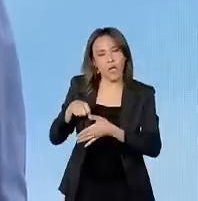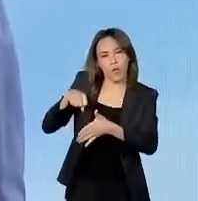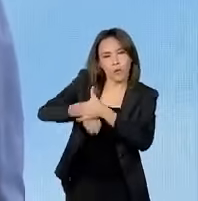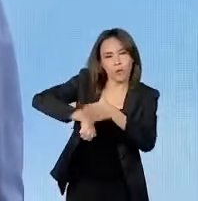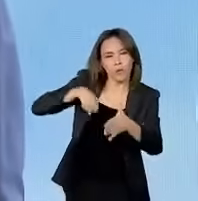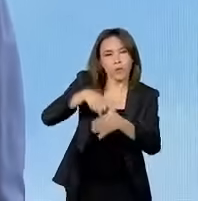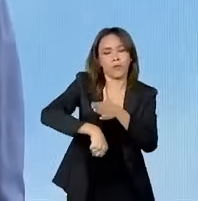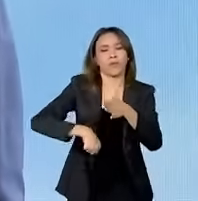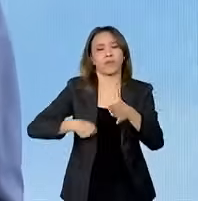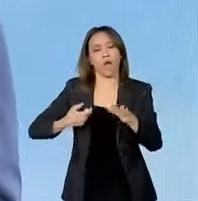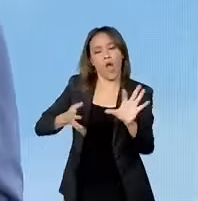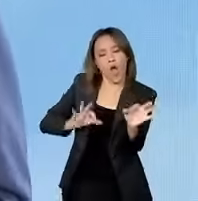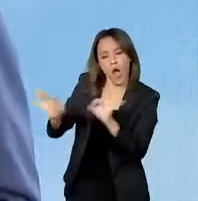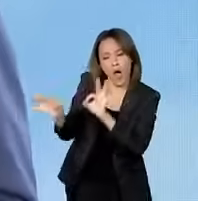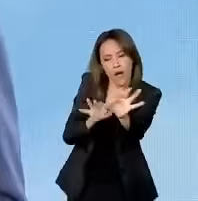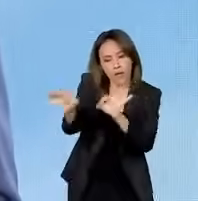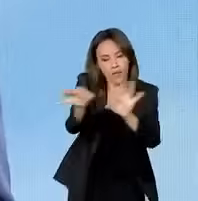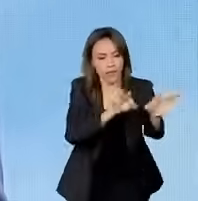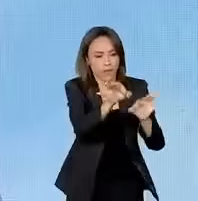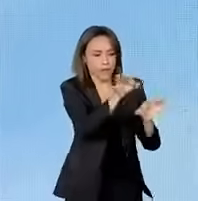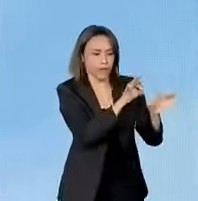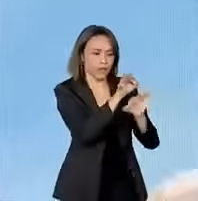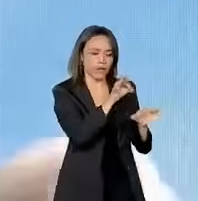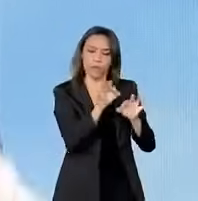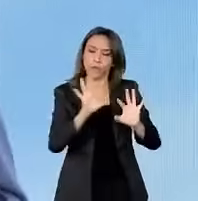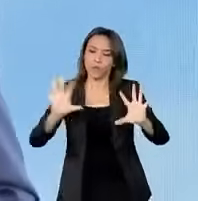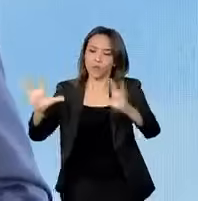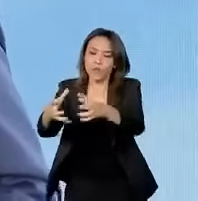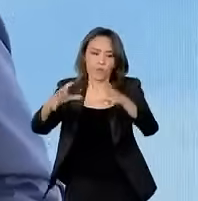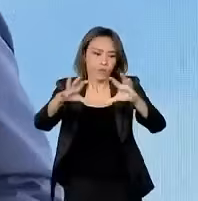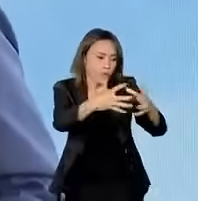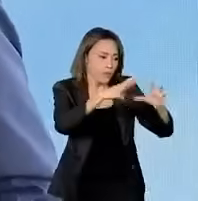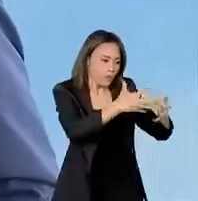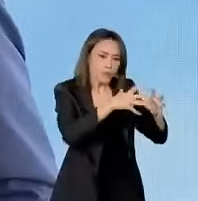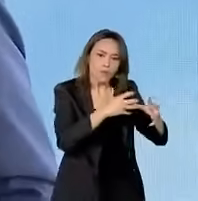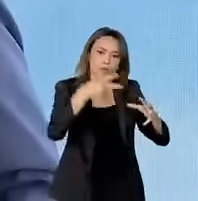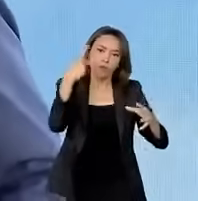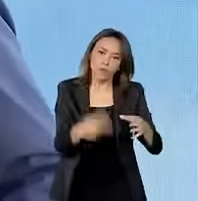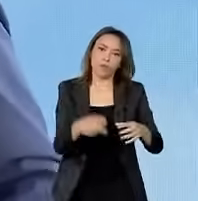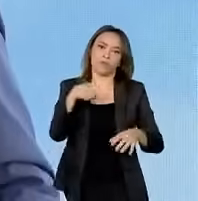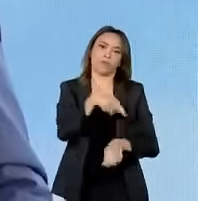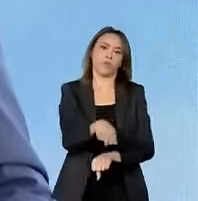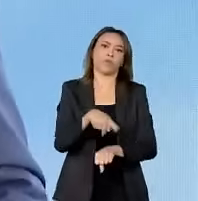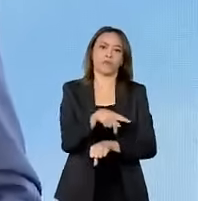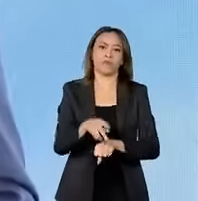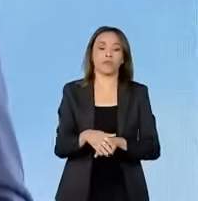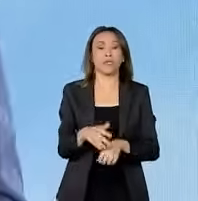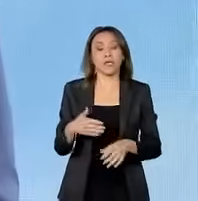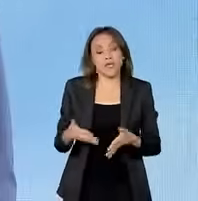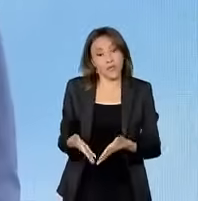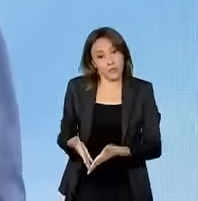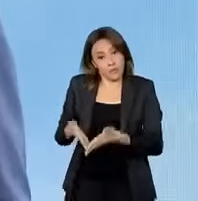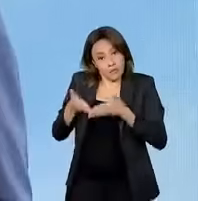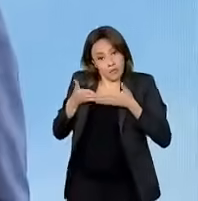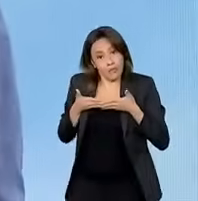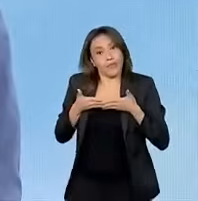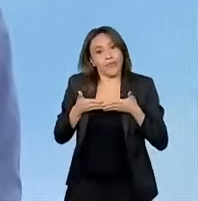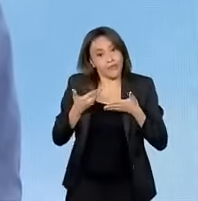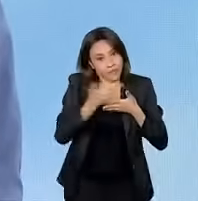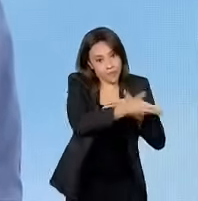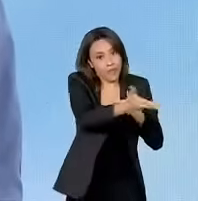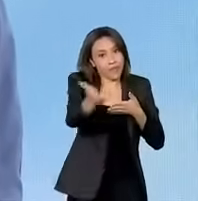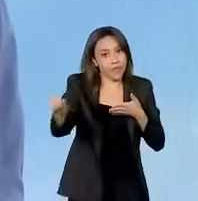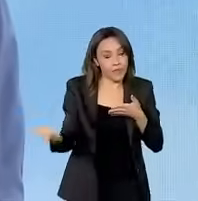pela organização dos movimentos do nosso país. E eu queria pedir licença a vocês